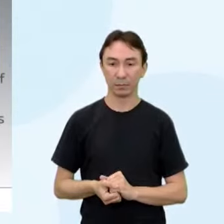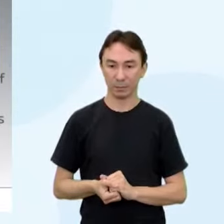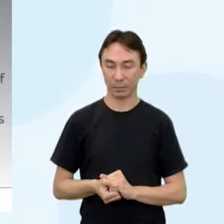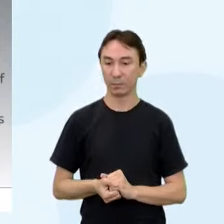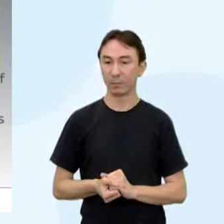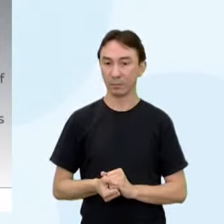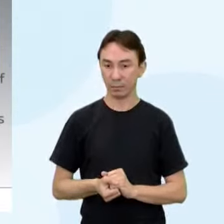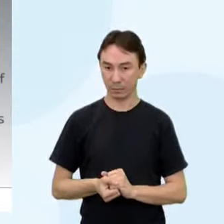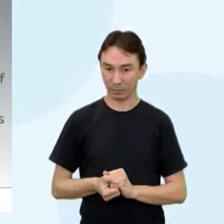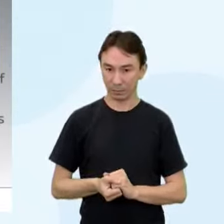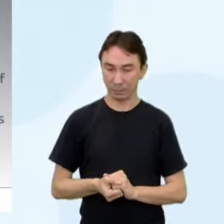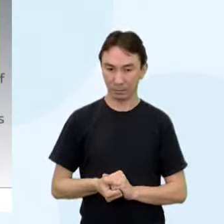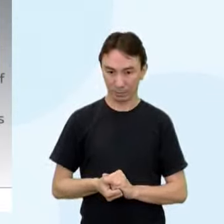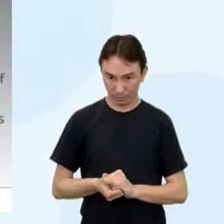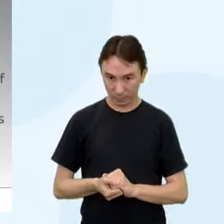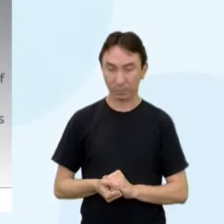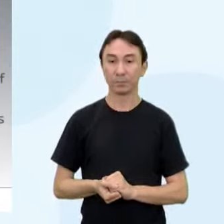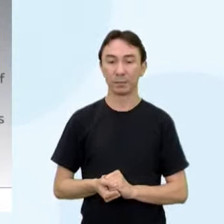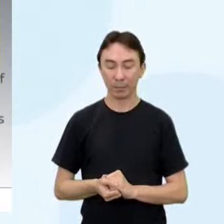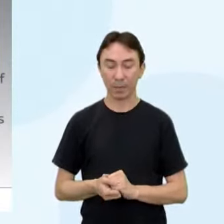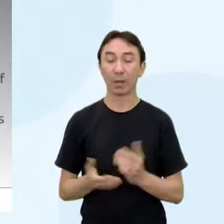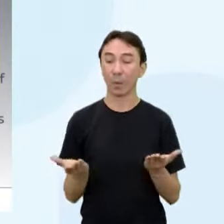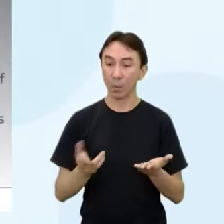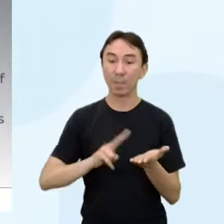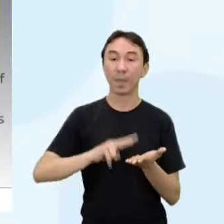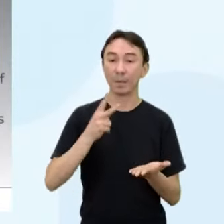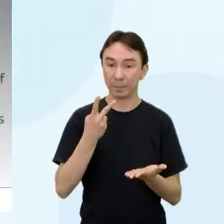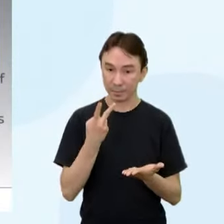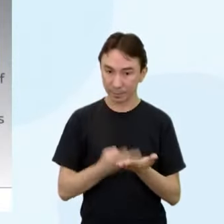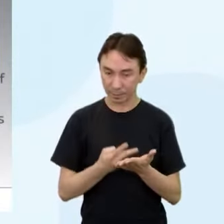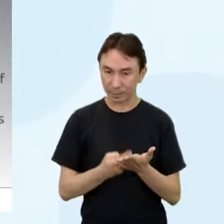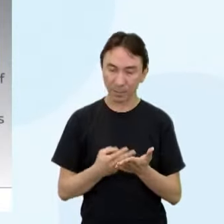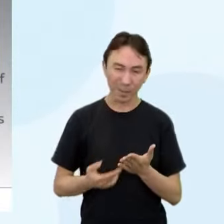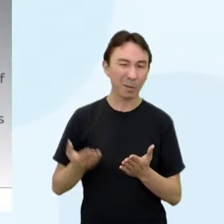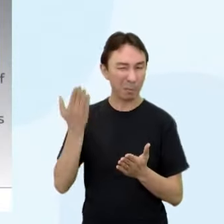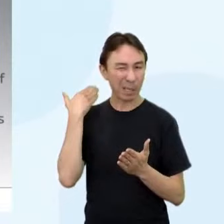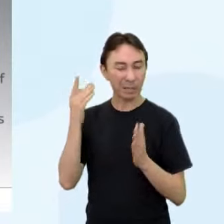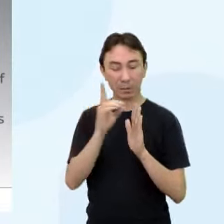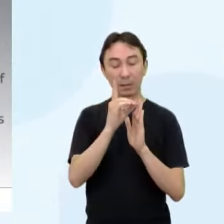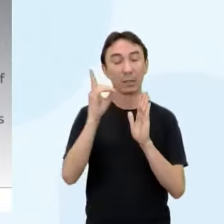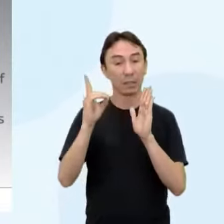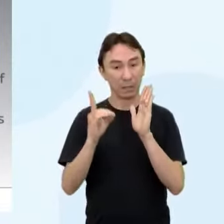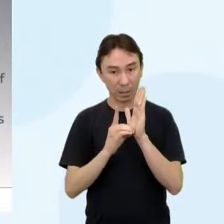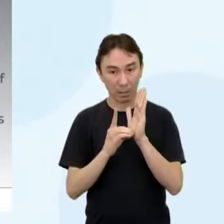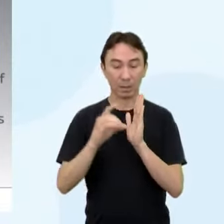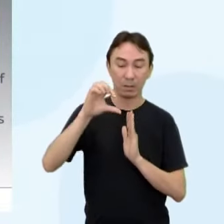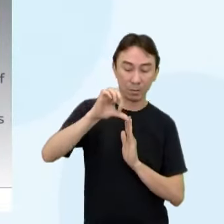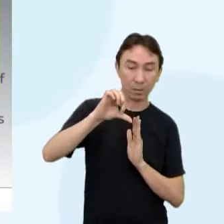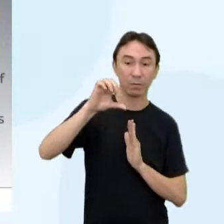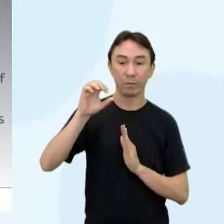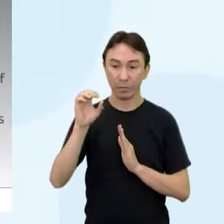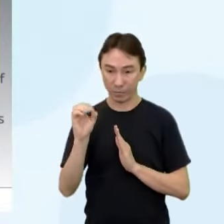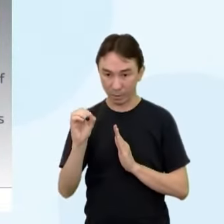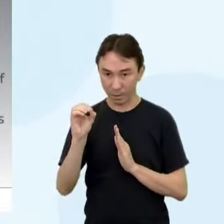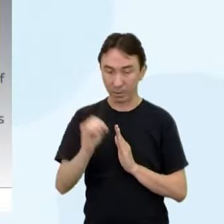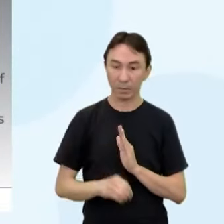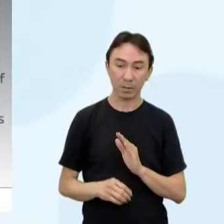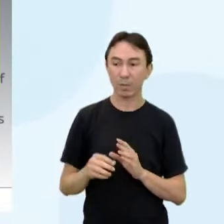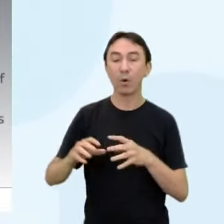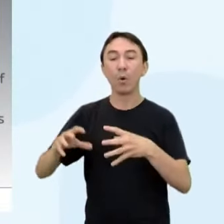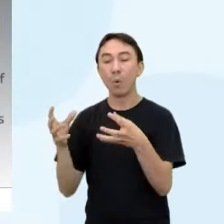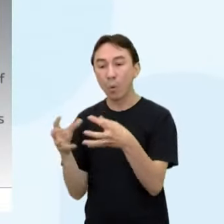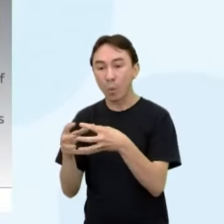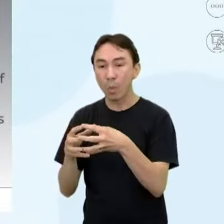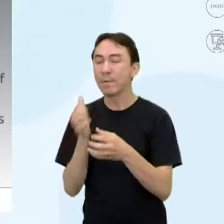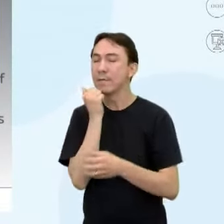in the Kuiper Belt. Então, lá na década de 90, os cientistas começaram a